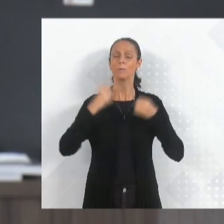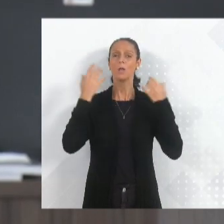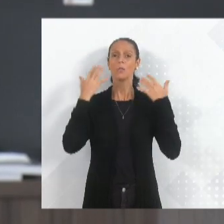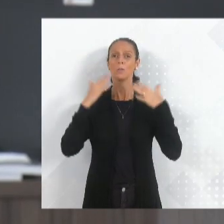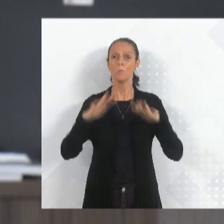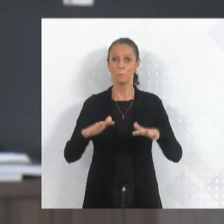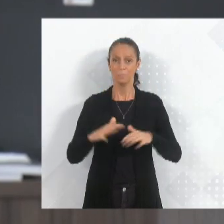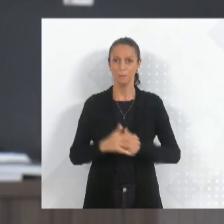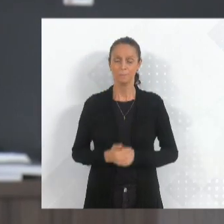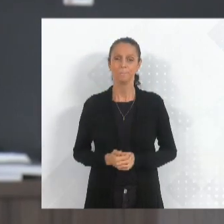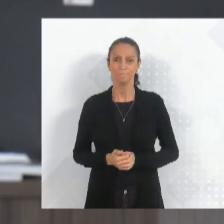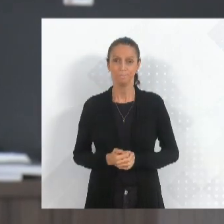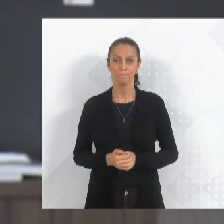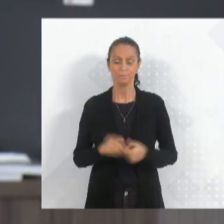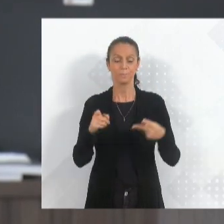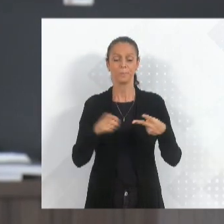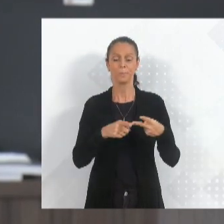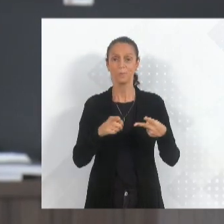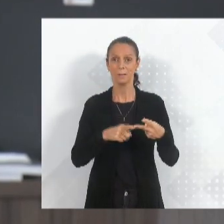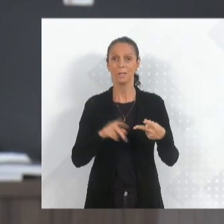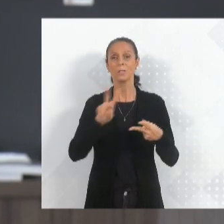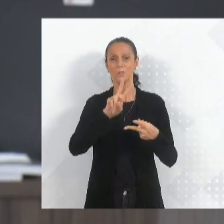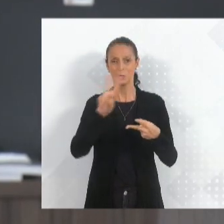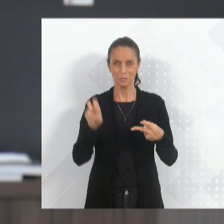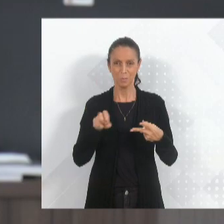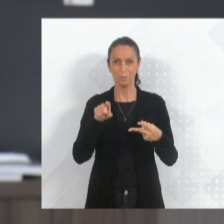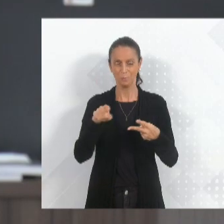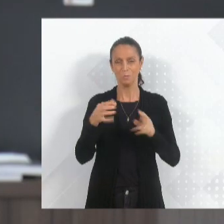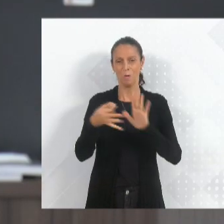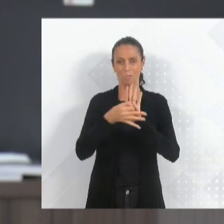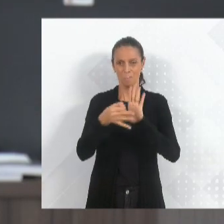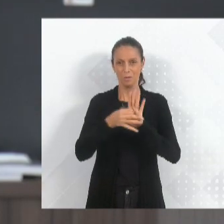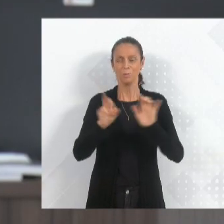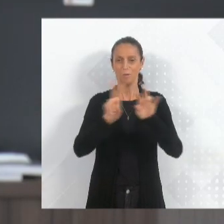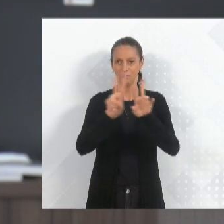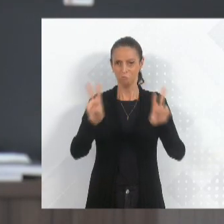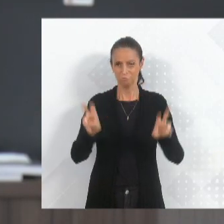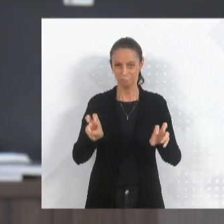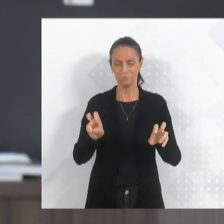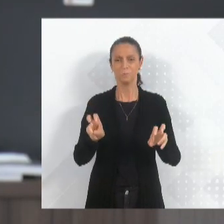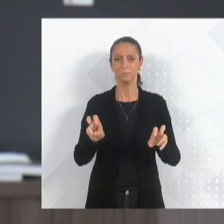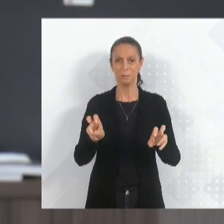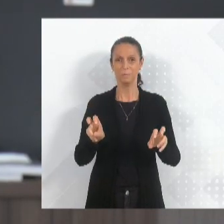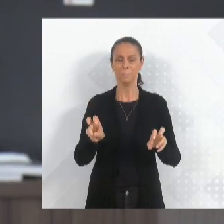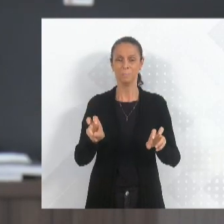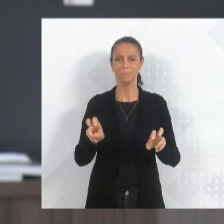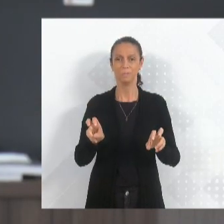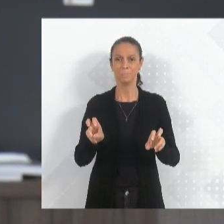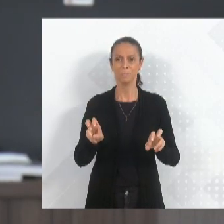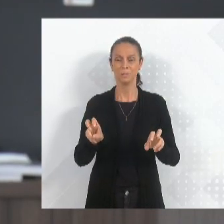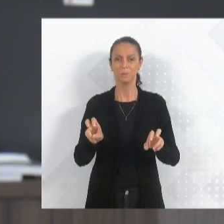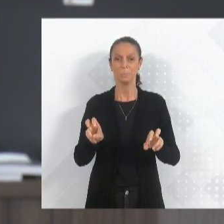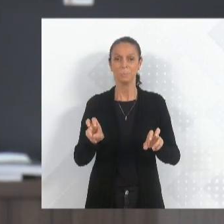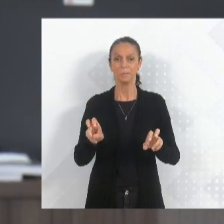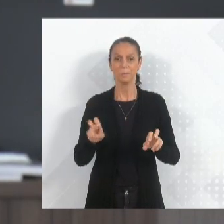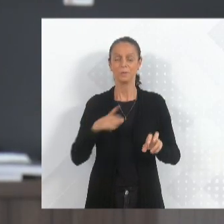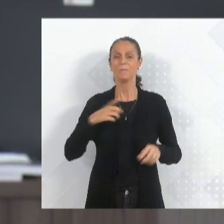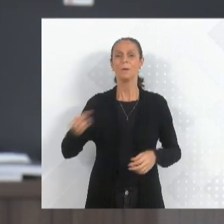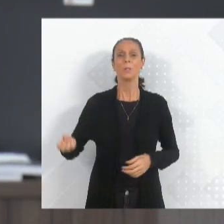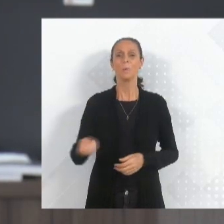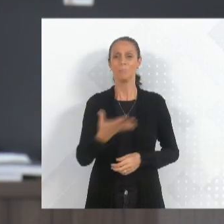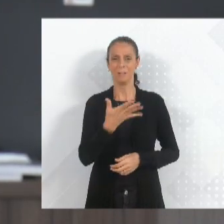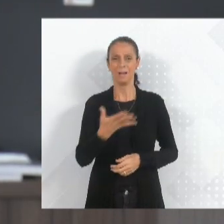com relação à falta d'água para a aferição, que o senhor comentou que teve uma que teve uma novidade ali